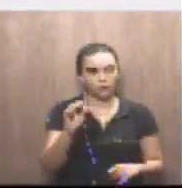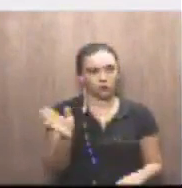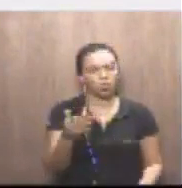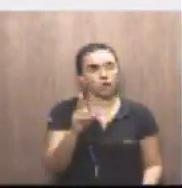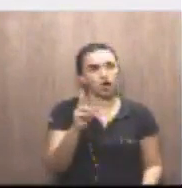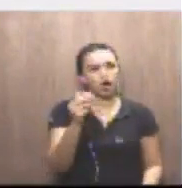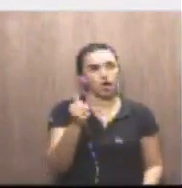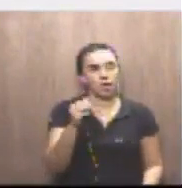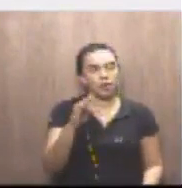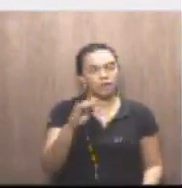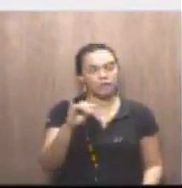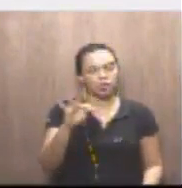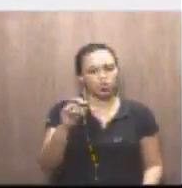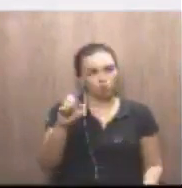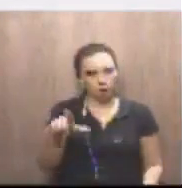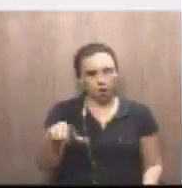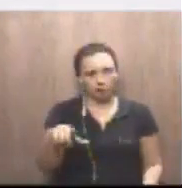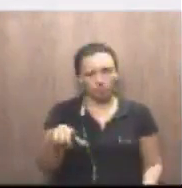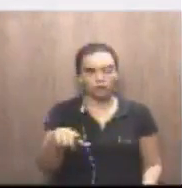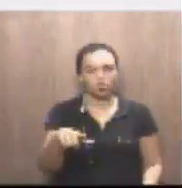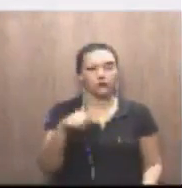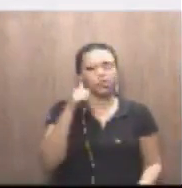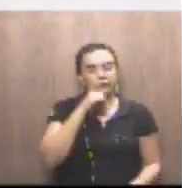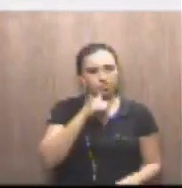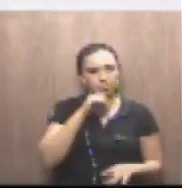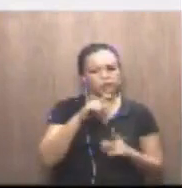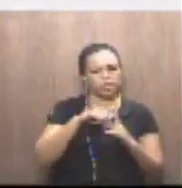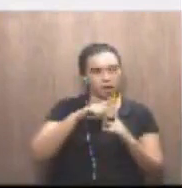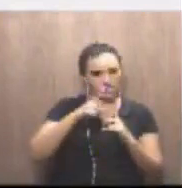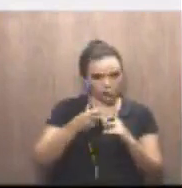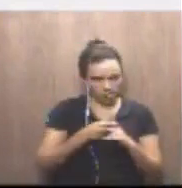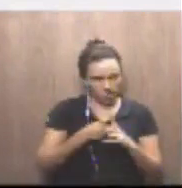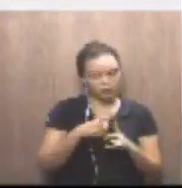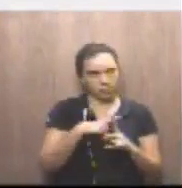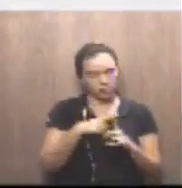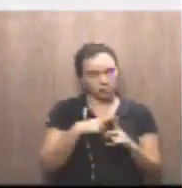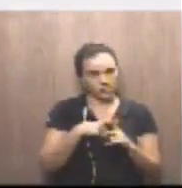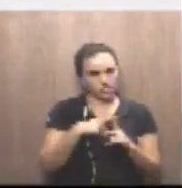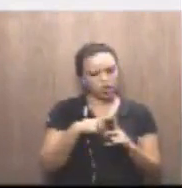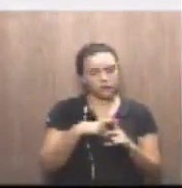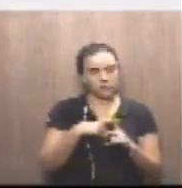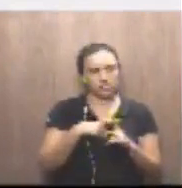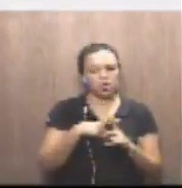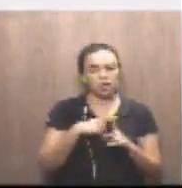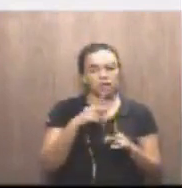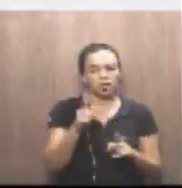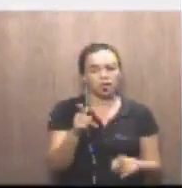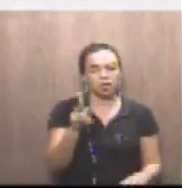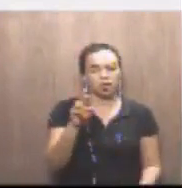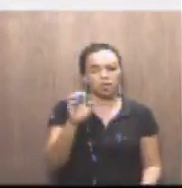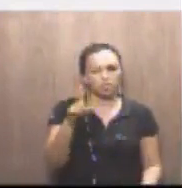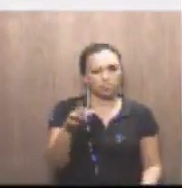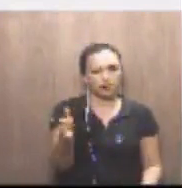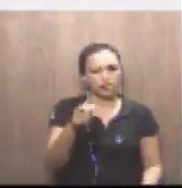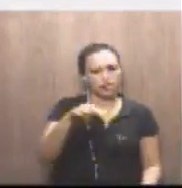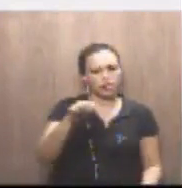habitual, tá certo? De gestante que tem uma gestação, um pré-natal que foi